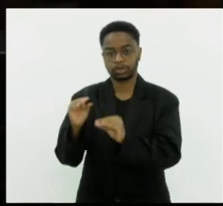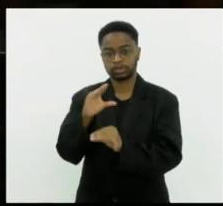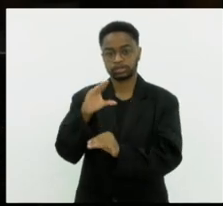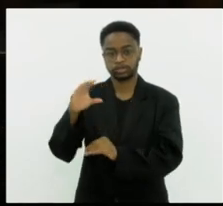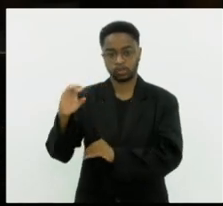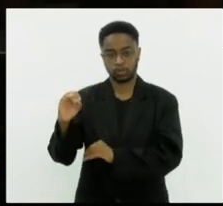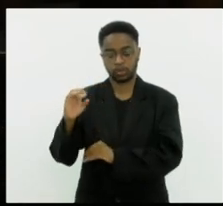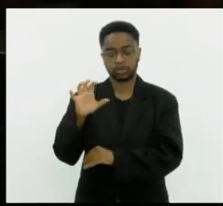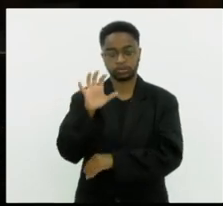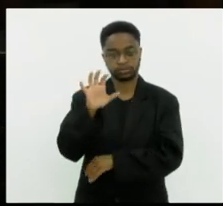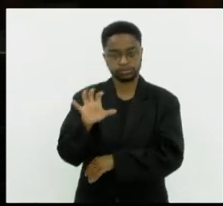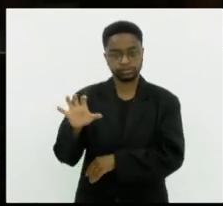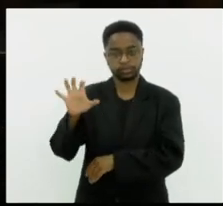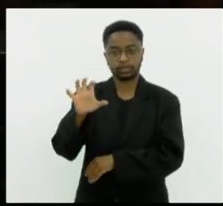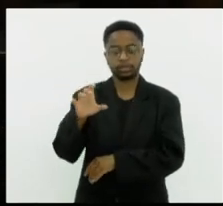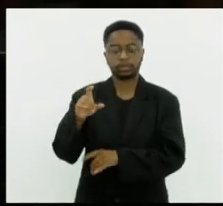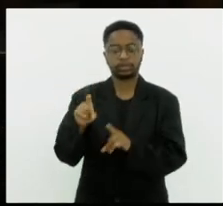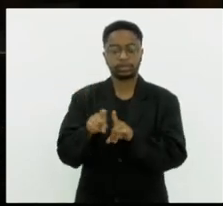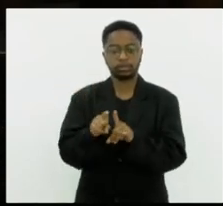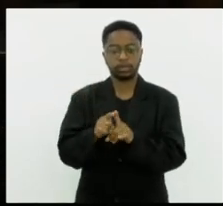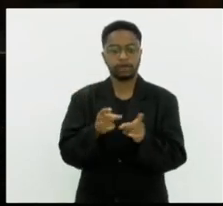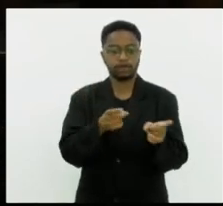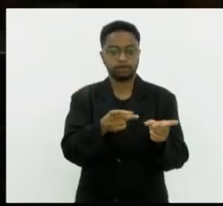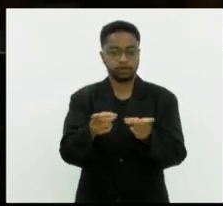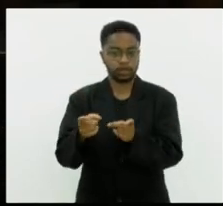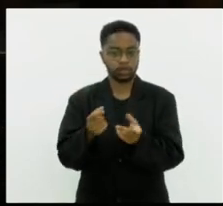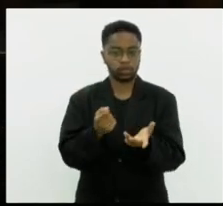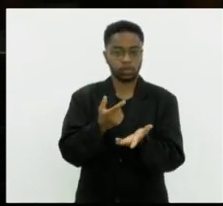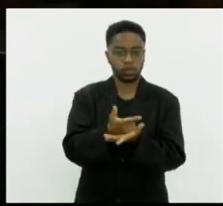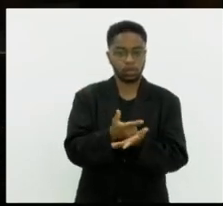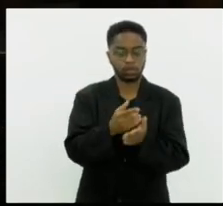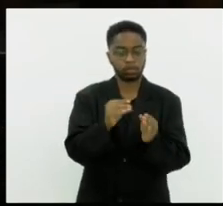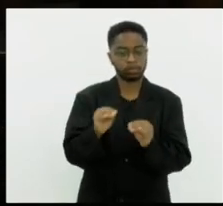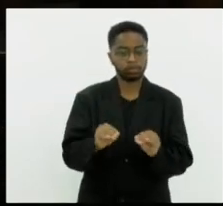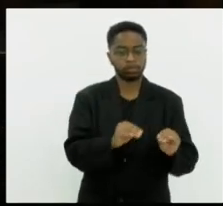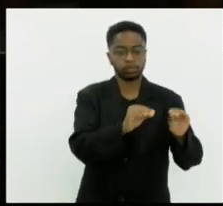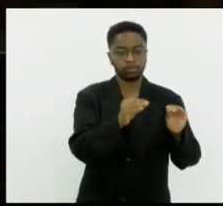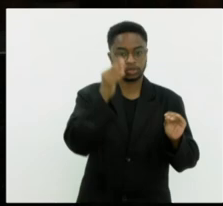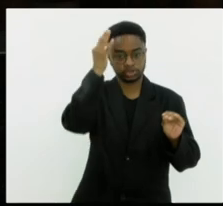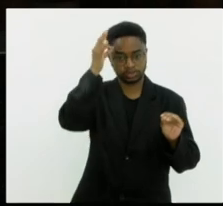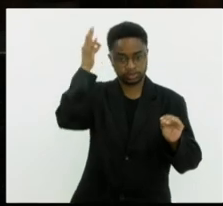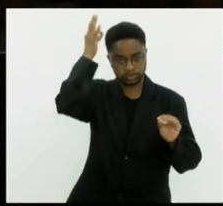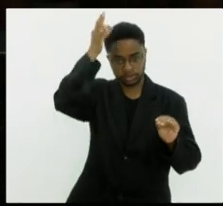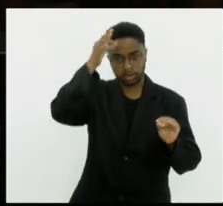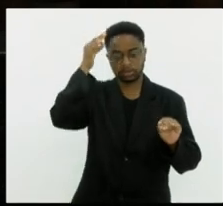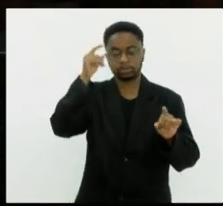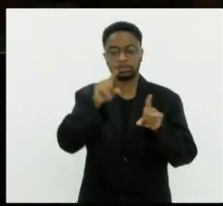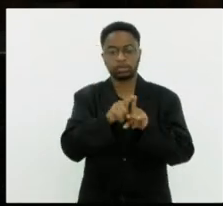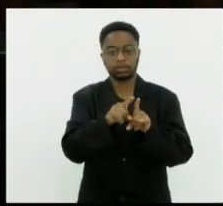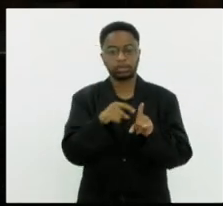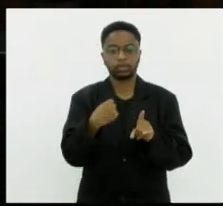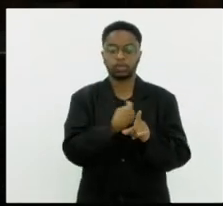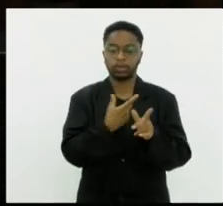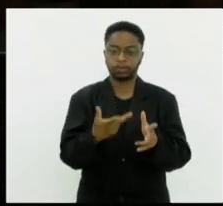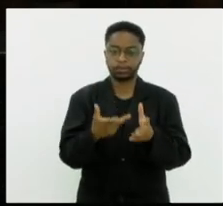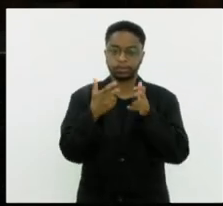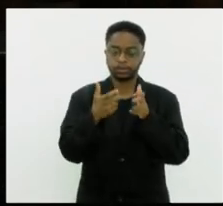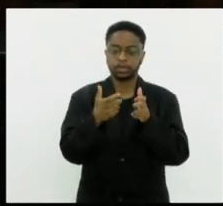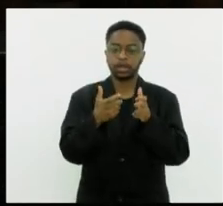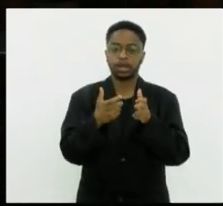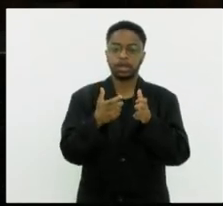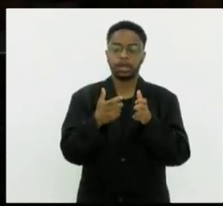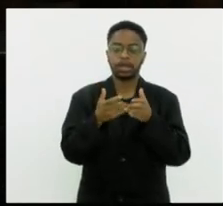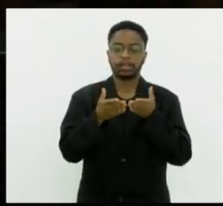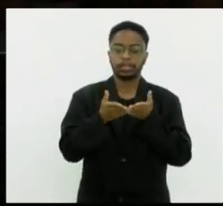vimos a importação e exportação ir para o Espírito Santo, nós vimos também a indústria naval ir para o